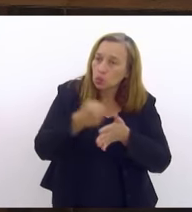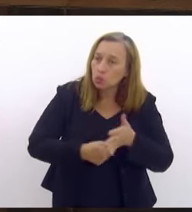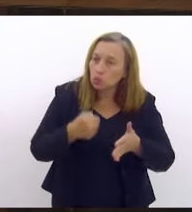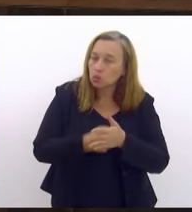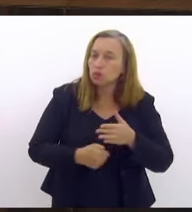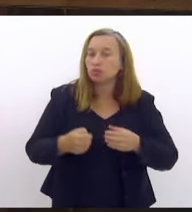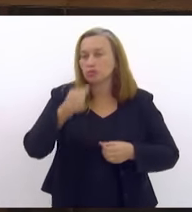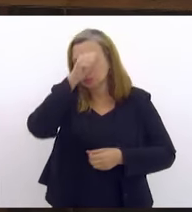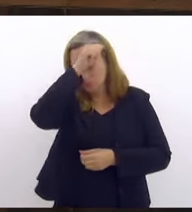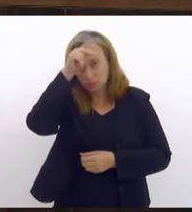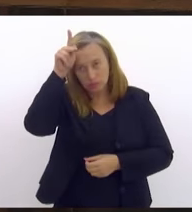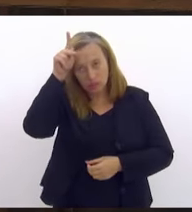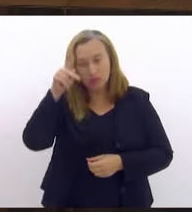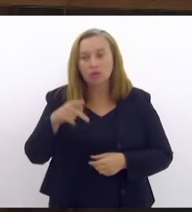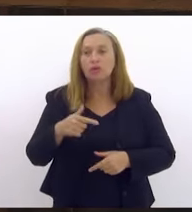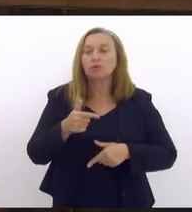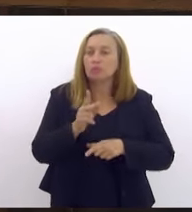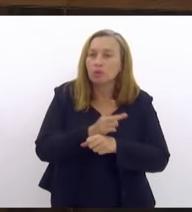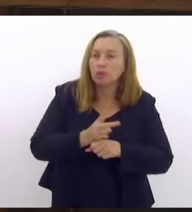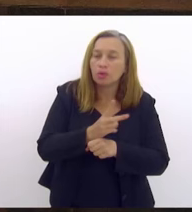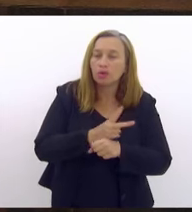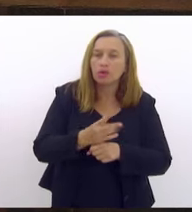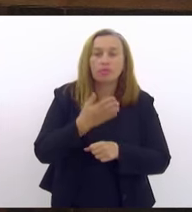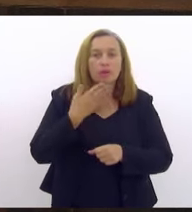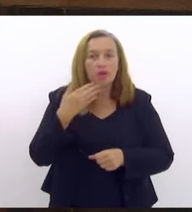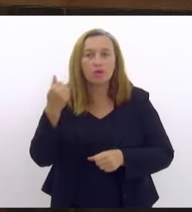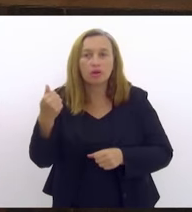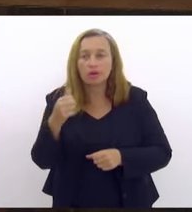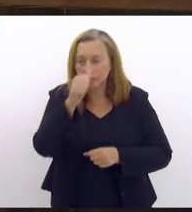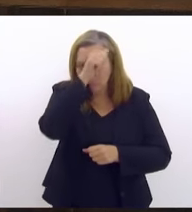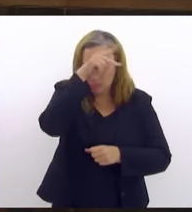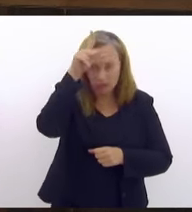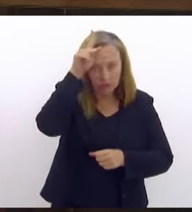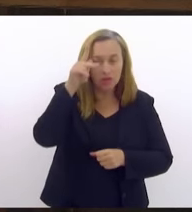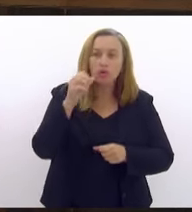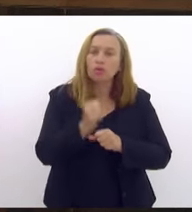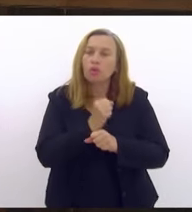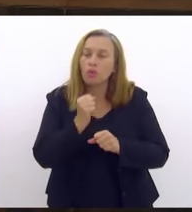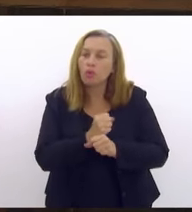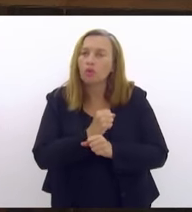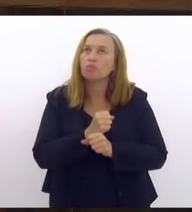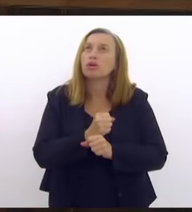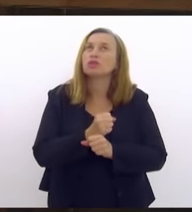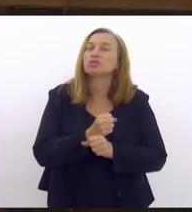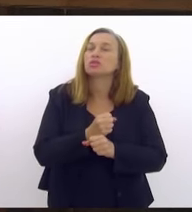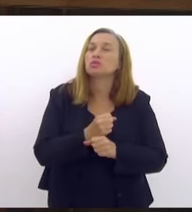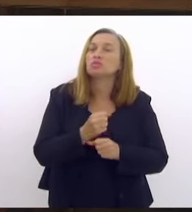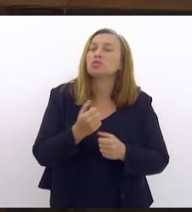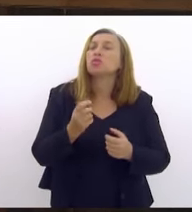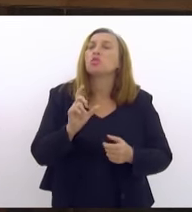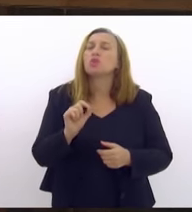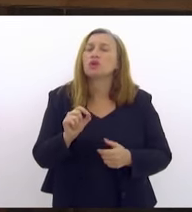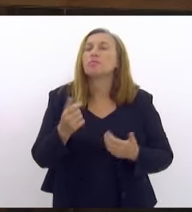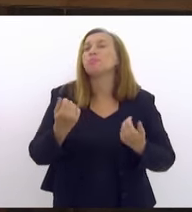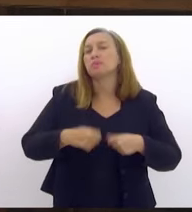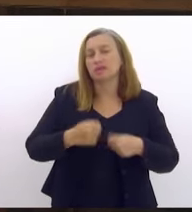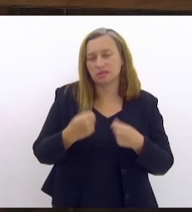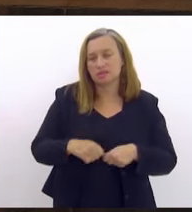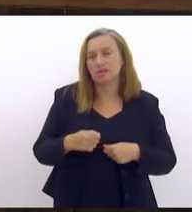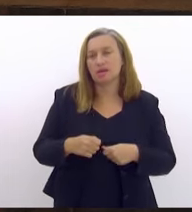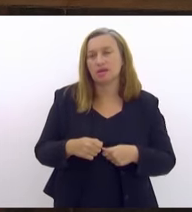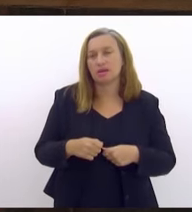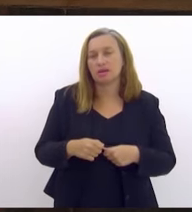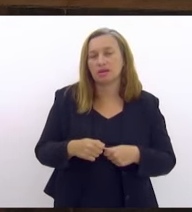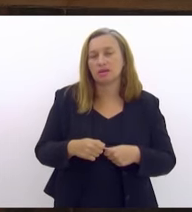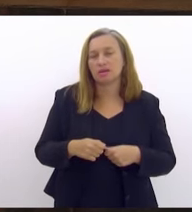nosso município, busque melhoria pelo nosso município, né, com obras, o que for, o que tiver de levar para